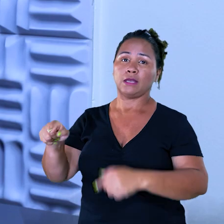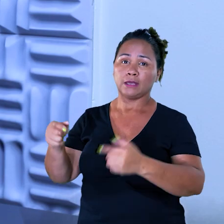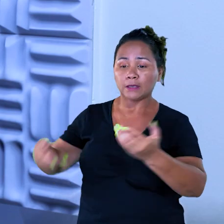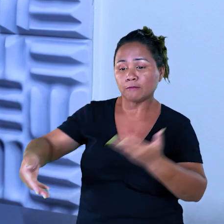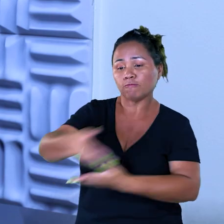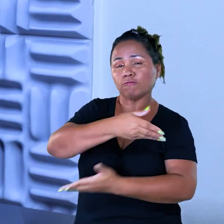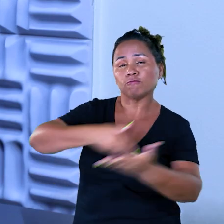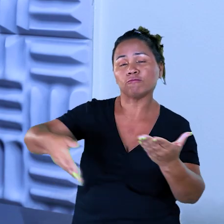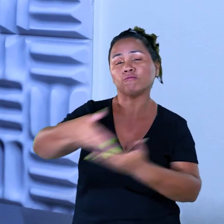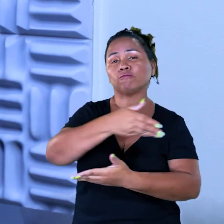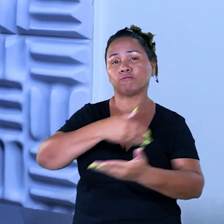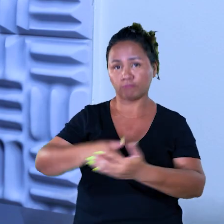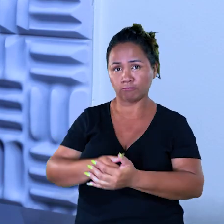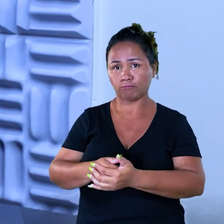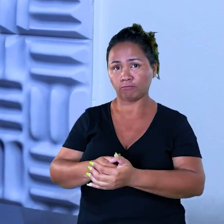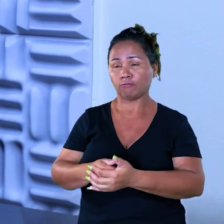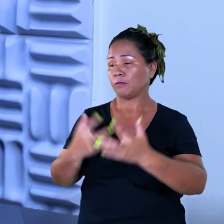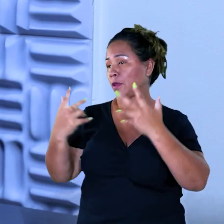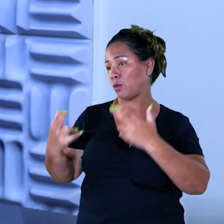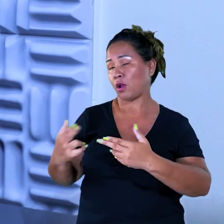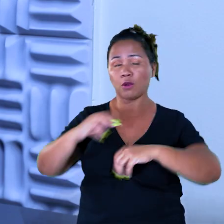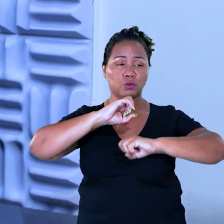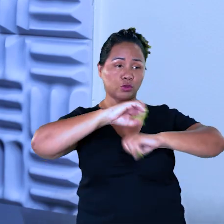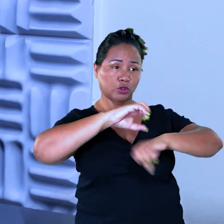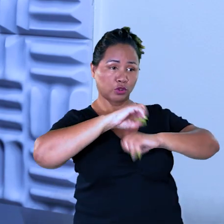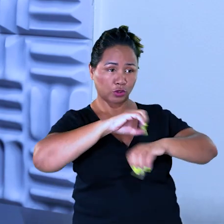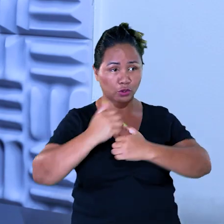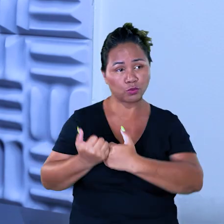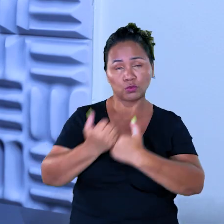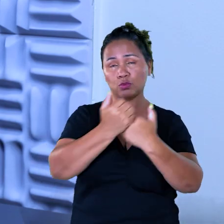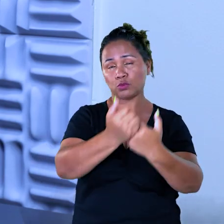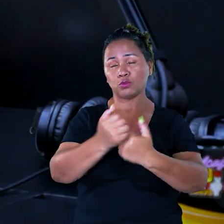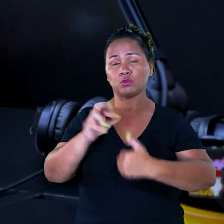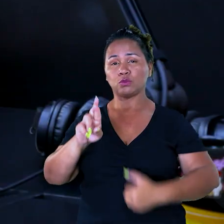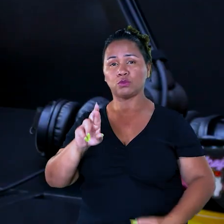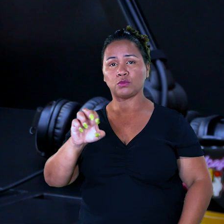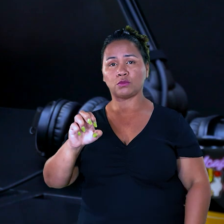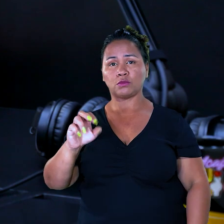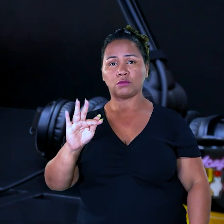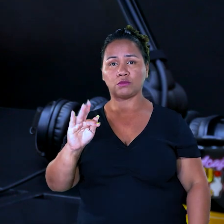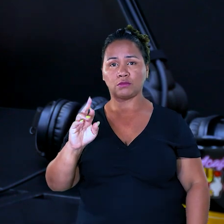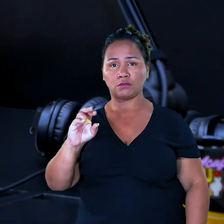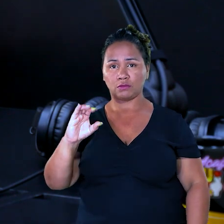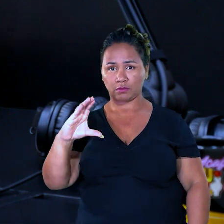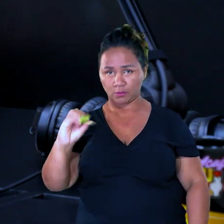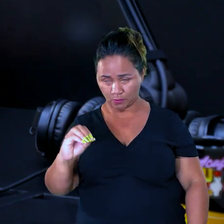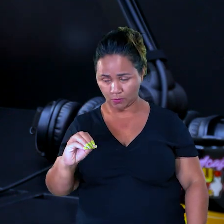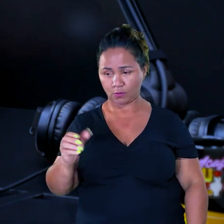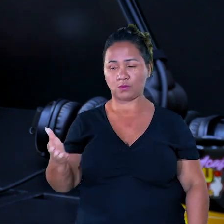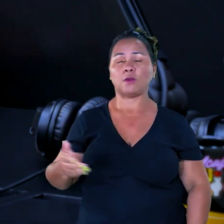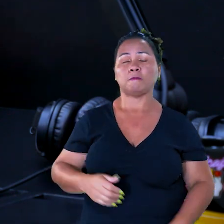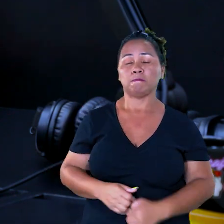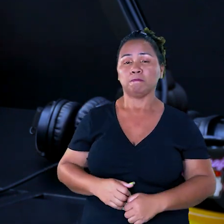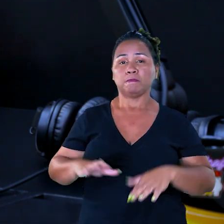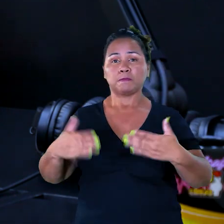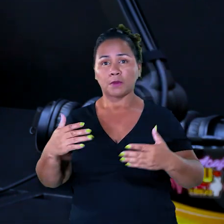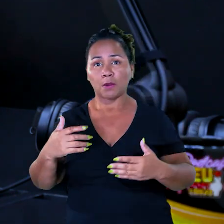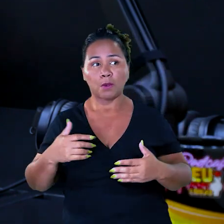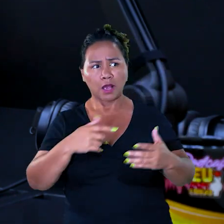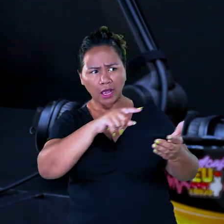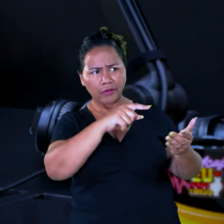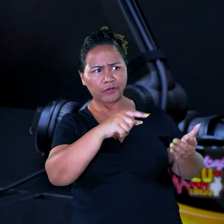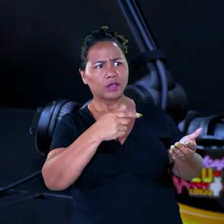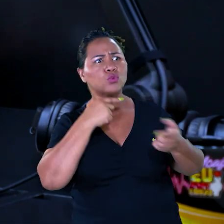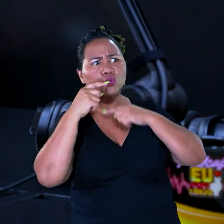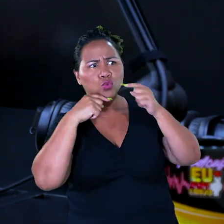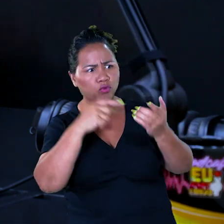vai fazer aulas de reforço, exatamente. Trabalho, apoio de trabalho. Isso. E aí, geralmente, aquele tema lá, eu que vou ter que ir atrás.